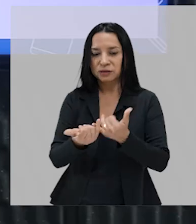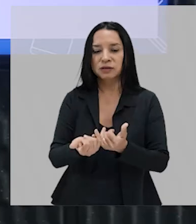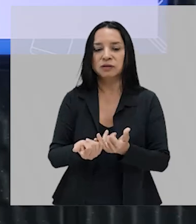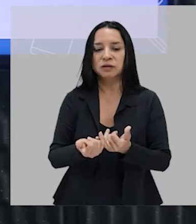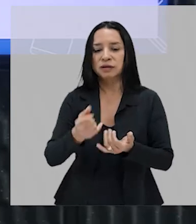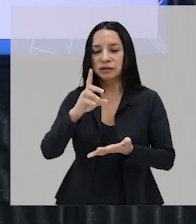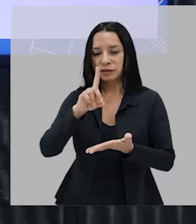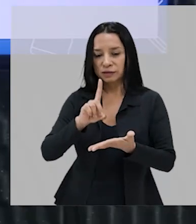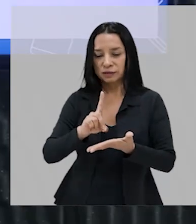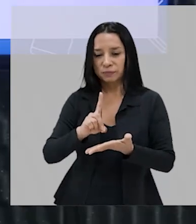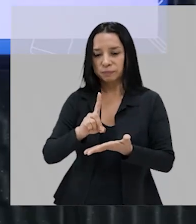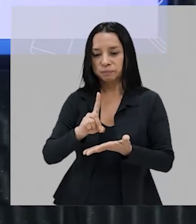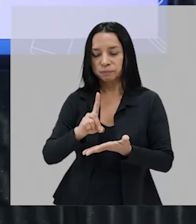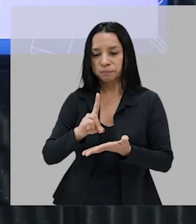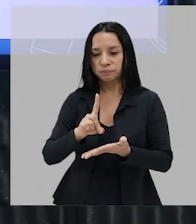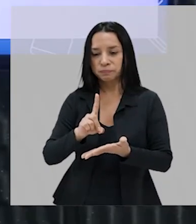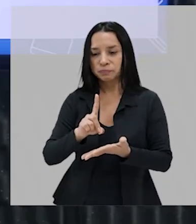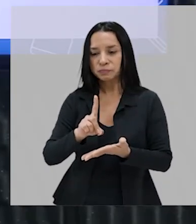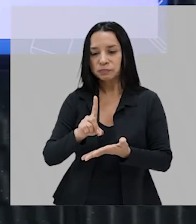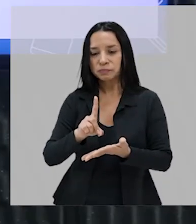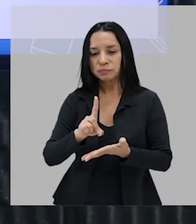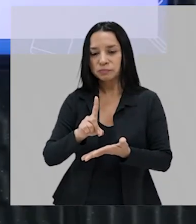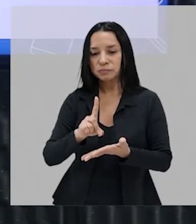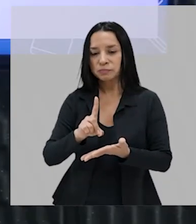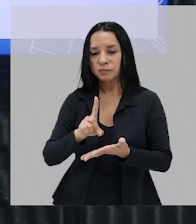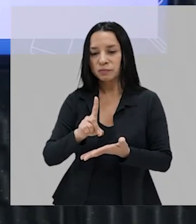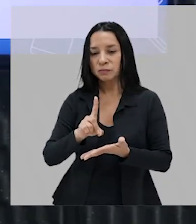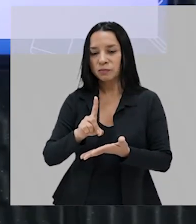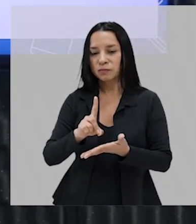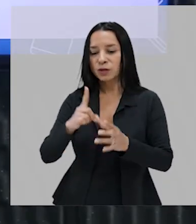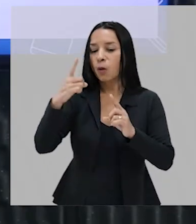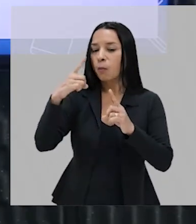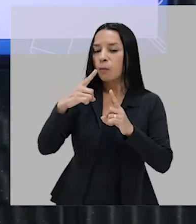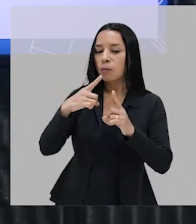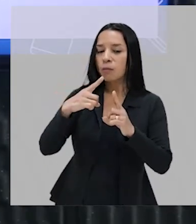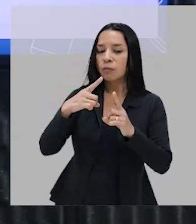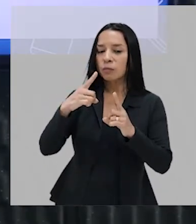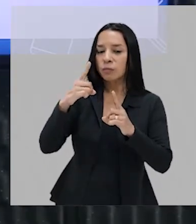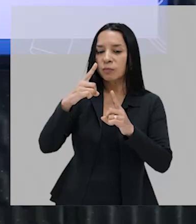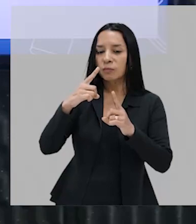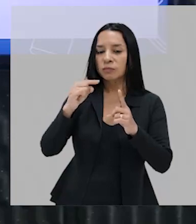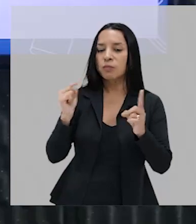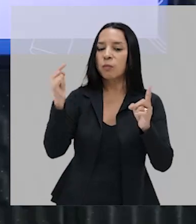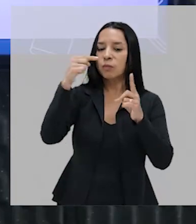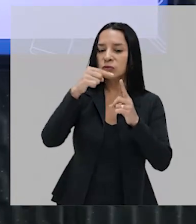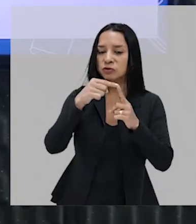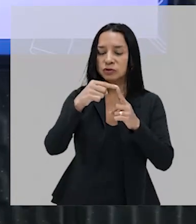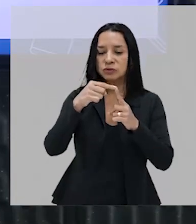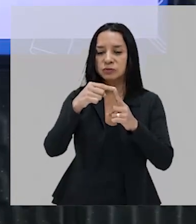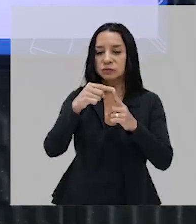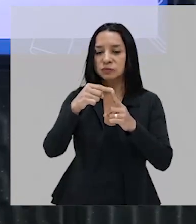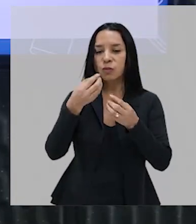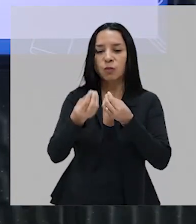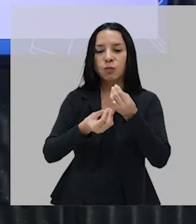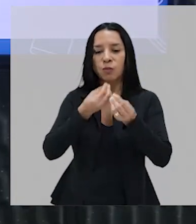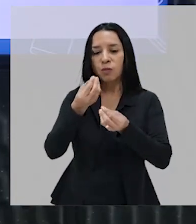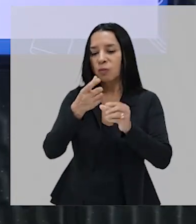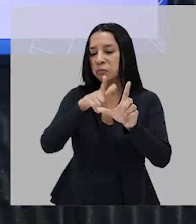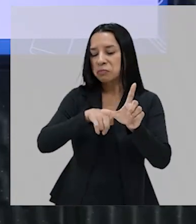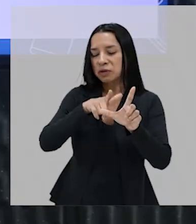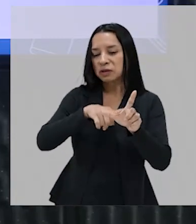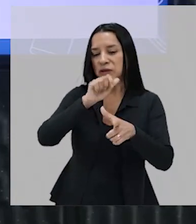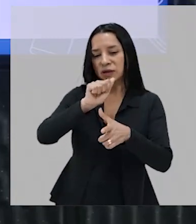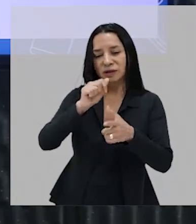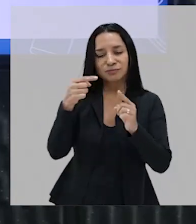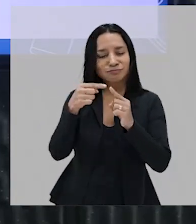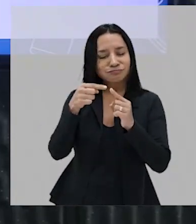razões, as causas e interesses para pensarmos. Os motivos, o que é, mas é uma pergunta por essência mesmo, como diz a letra A. Né? Não está